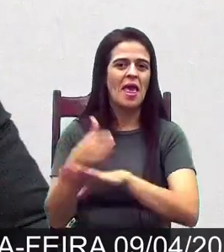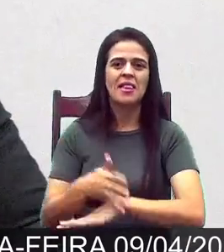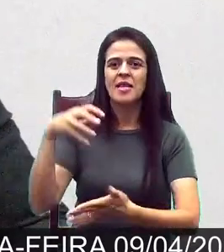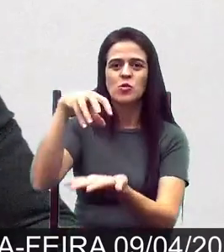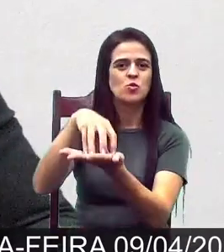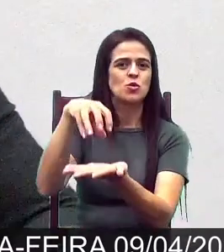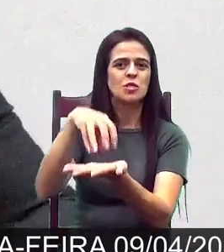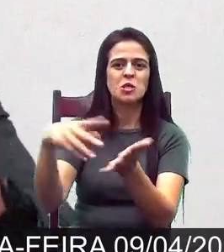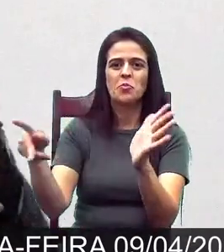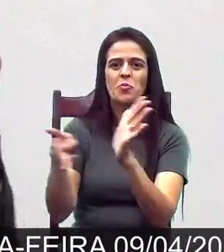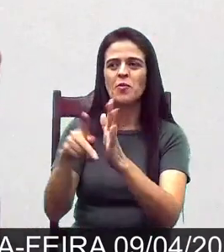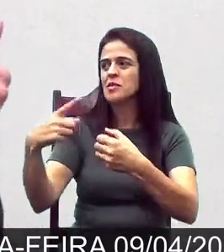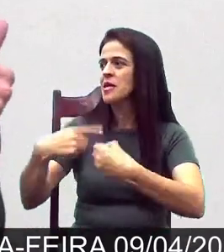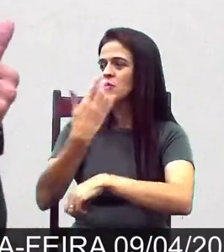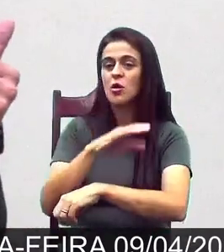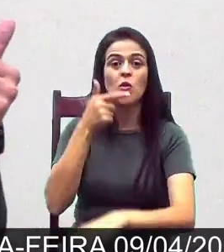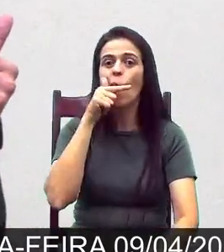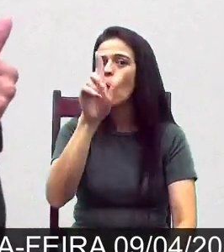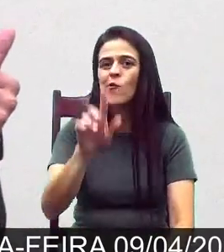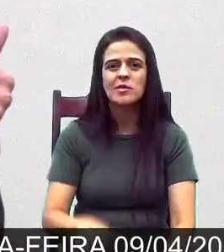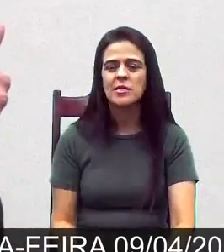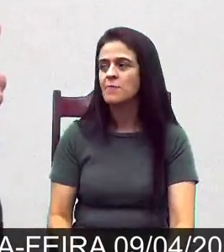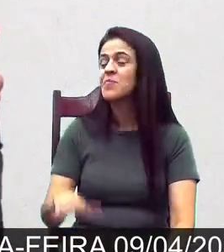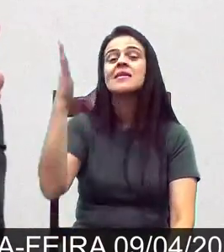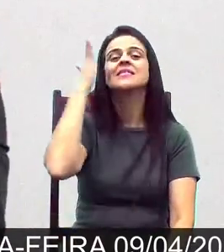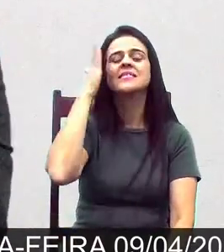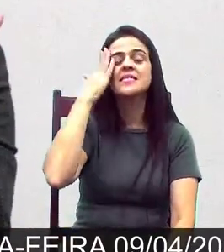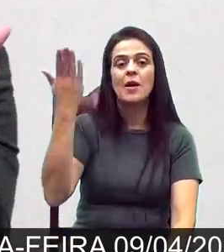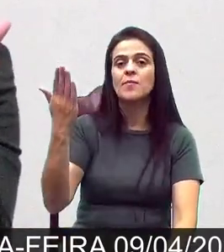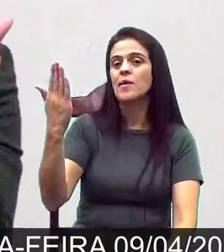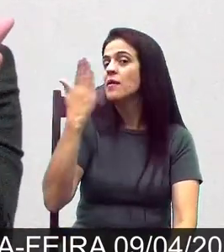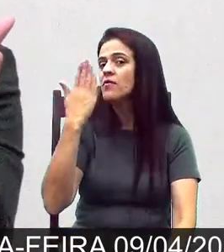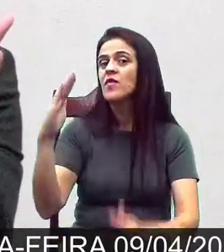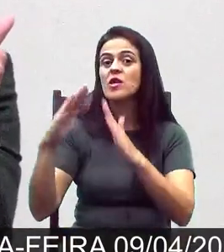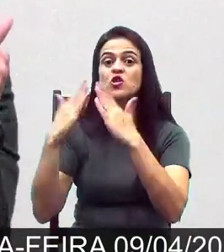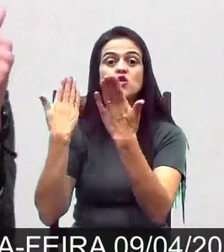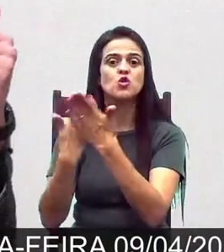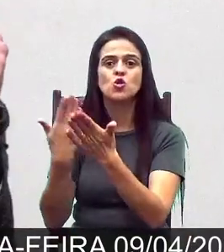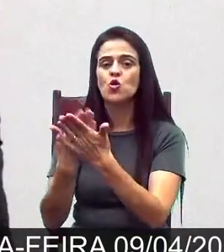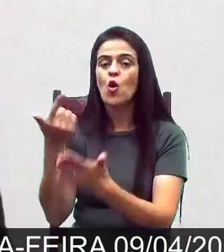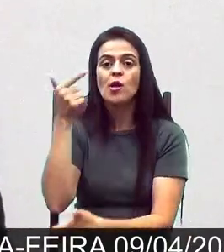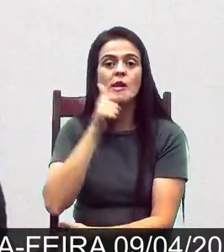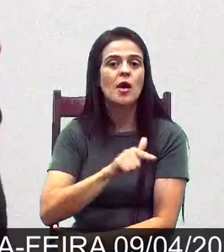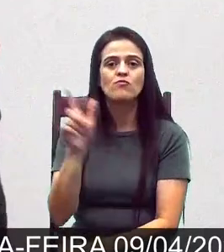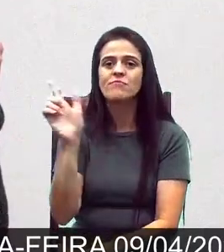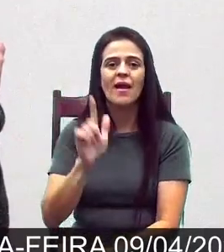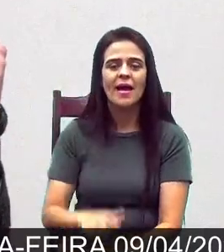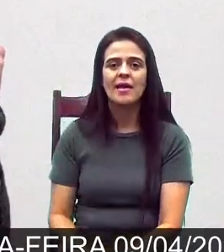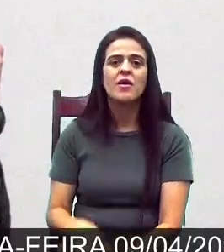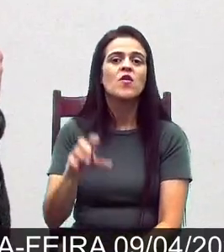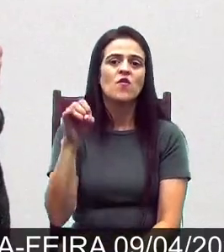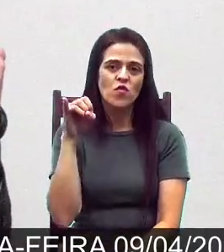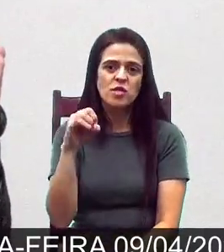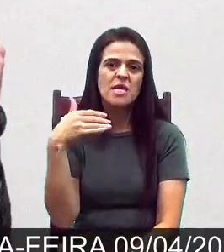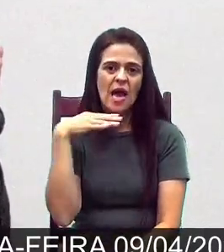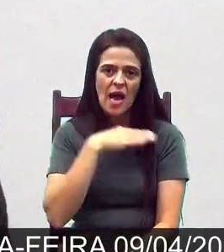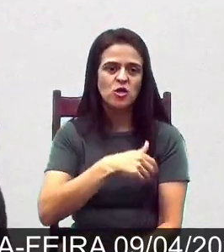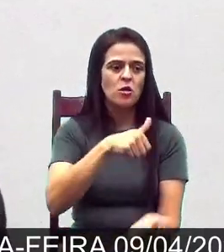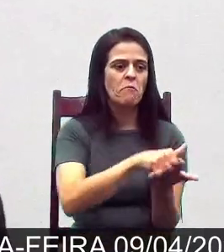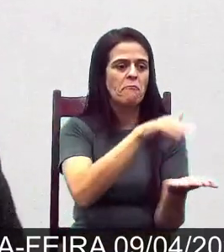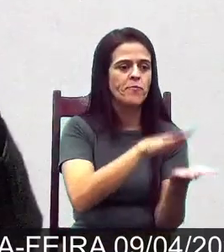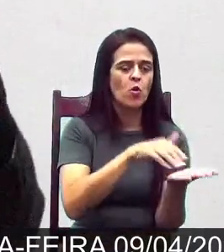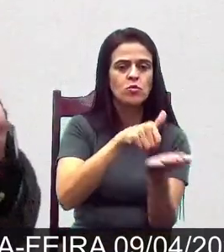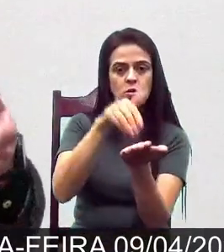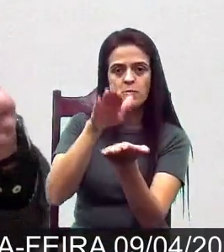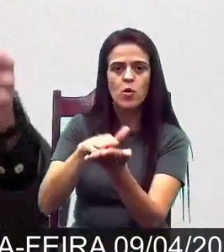nele. Não há uma fiscalização nas escolas e não é a fábrica de multas que se instaurou.